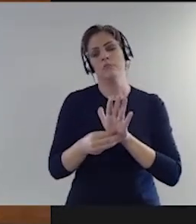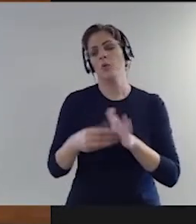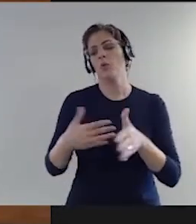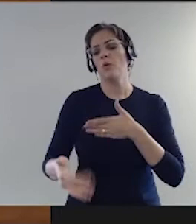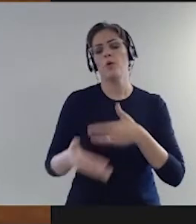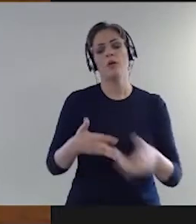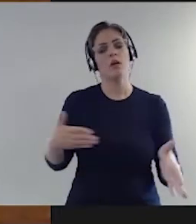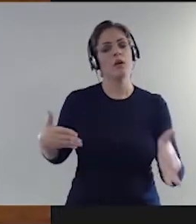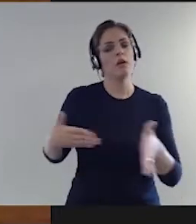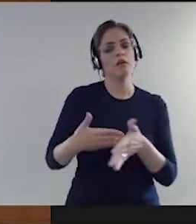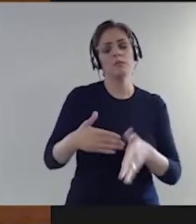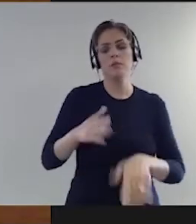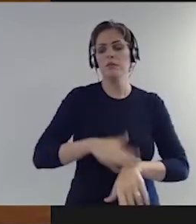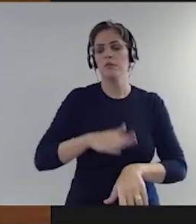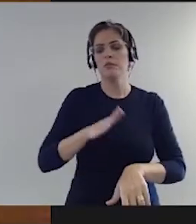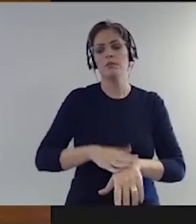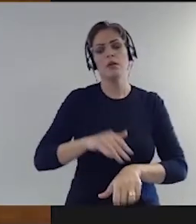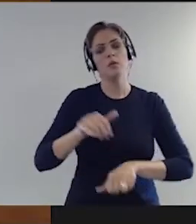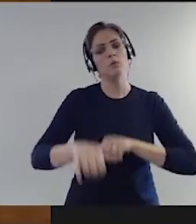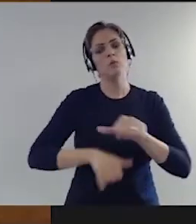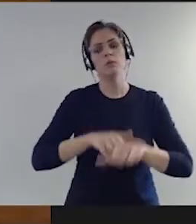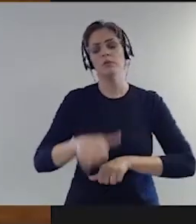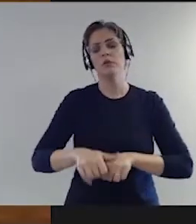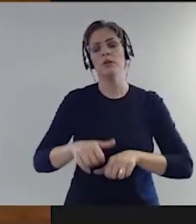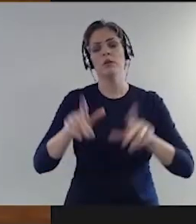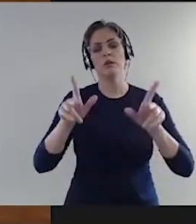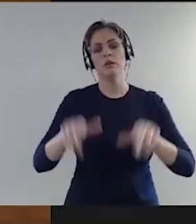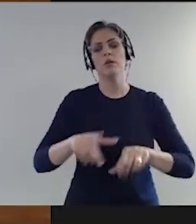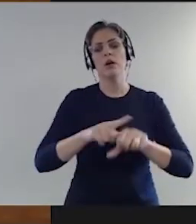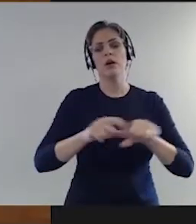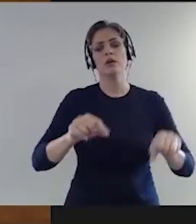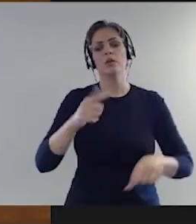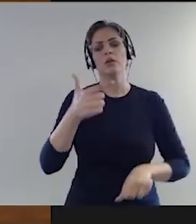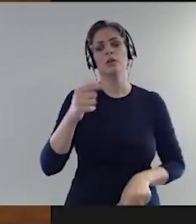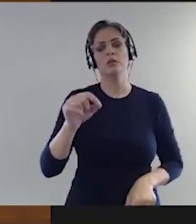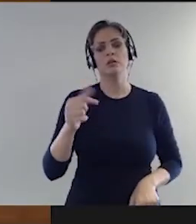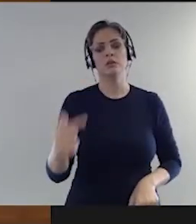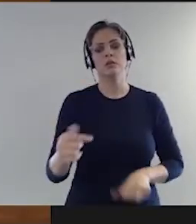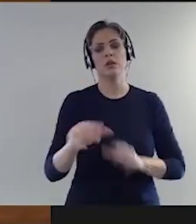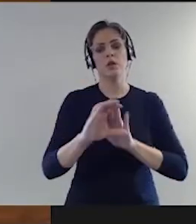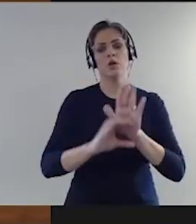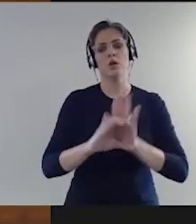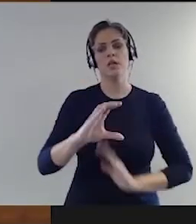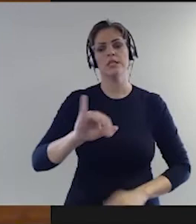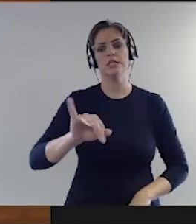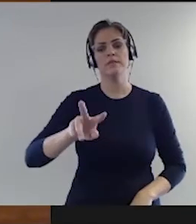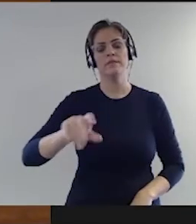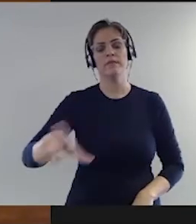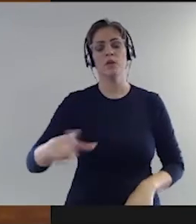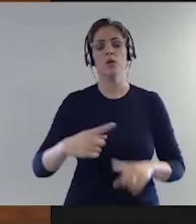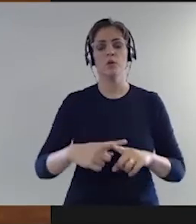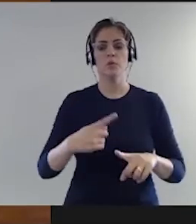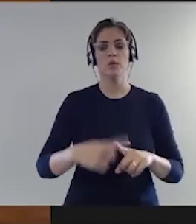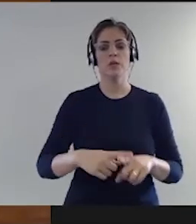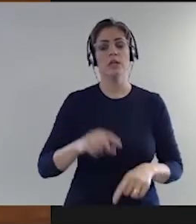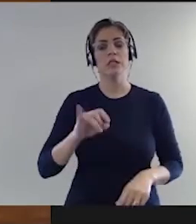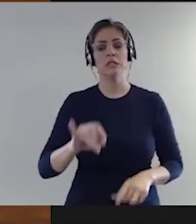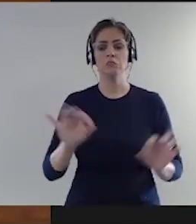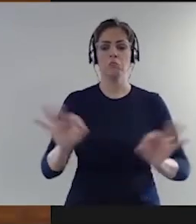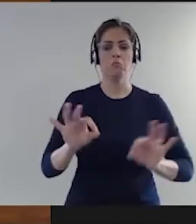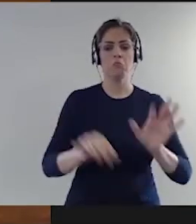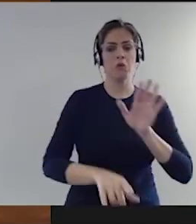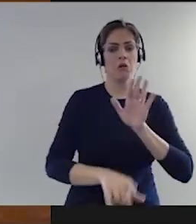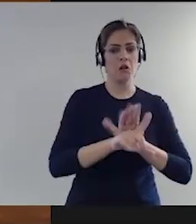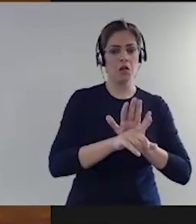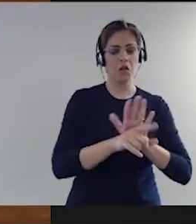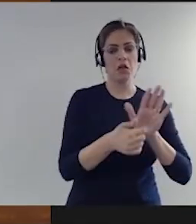decadenciais, com uma interpretação sistemática com o artigo 207 do Código Civil, que diz que, salvo previsão em lei,